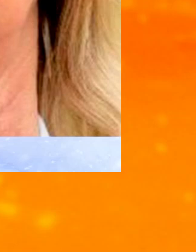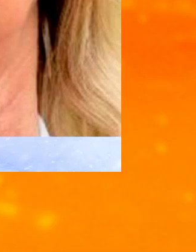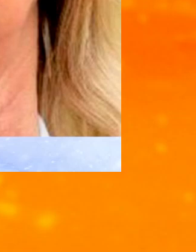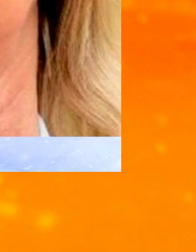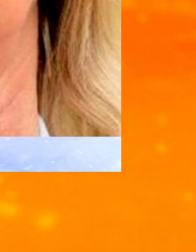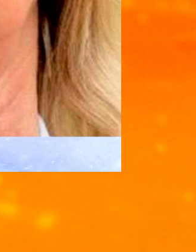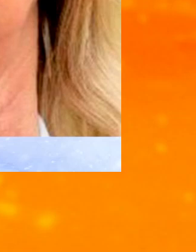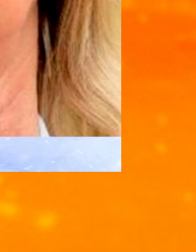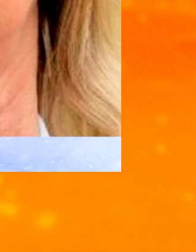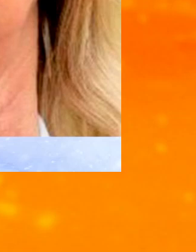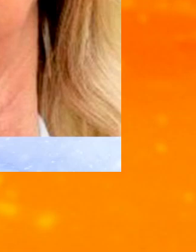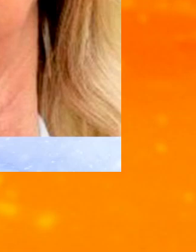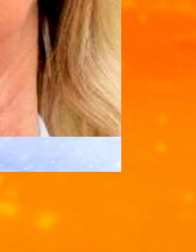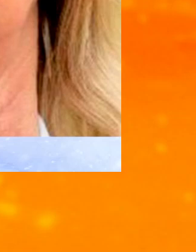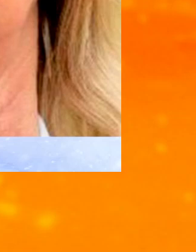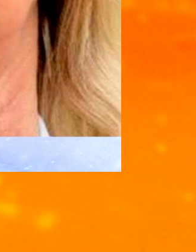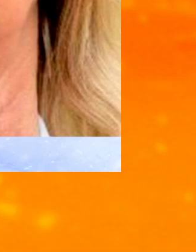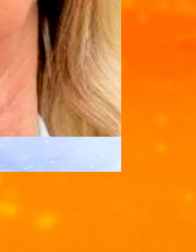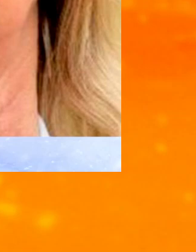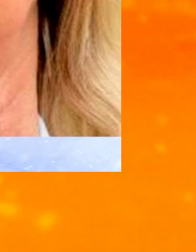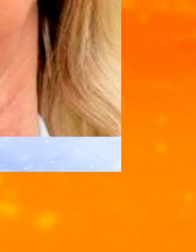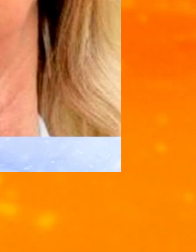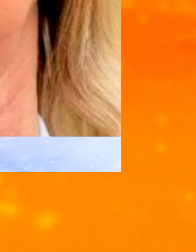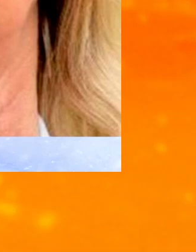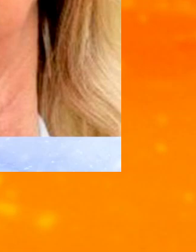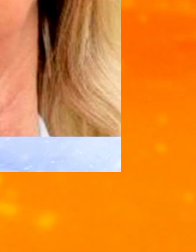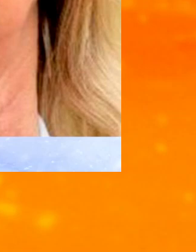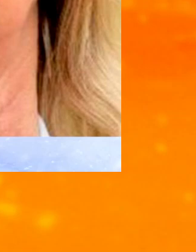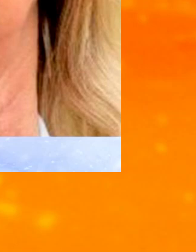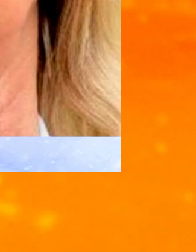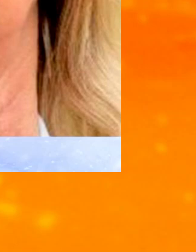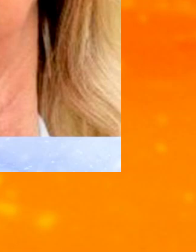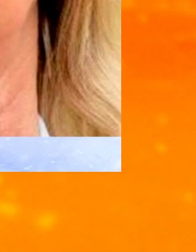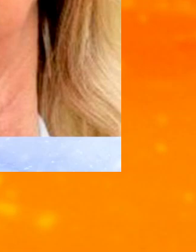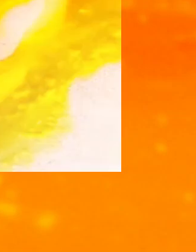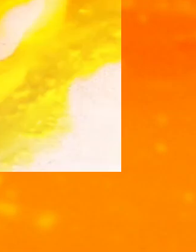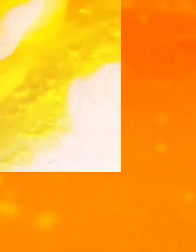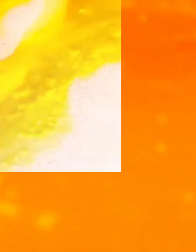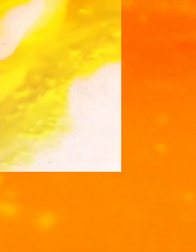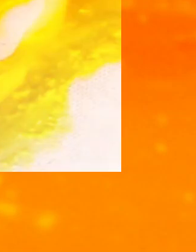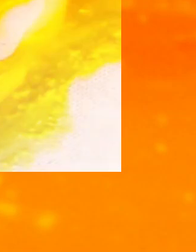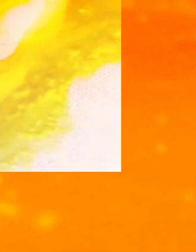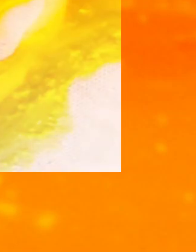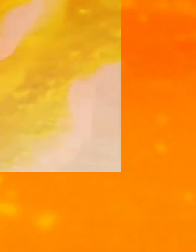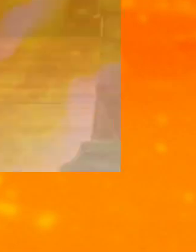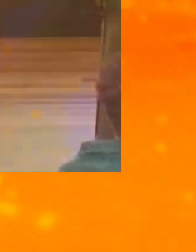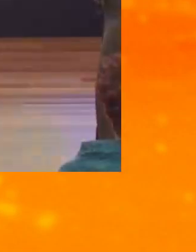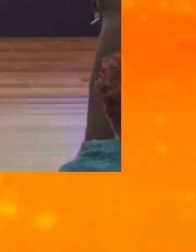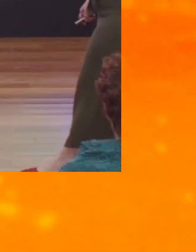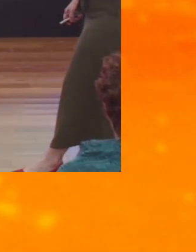e Botzares Pesquisa e Desenvolvimento de Produtos Naturais e Suplementos em Portugal.